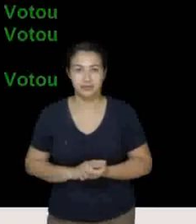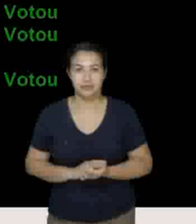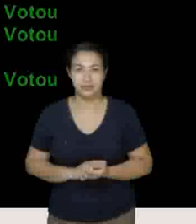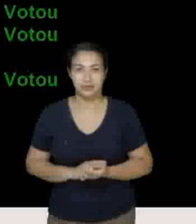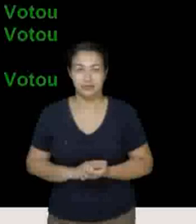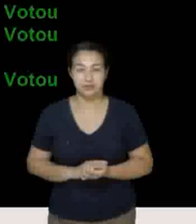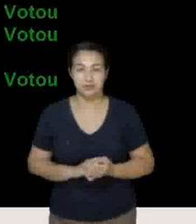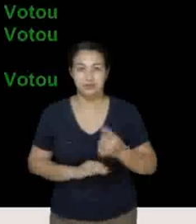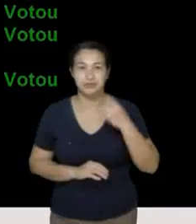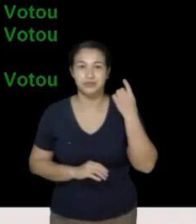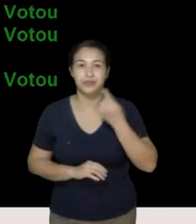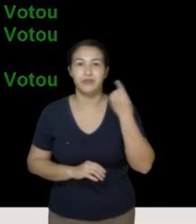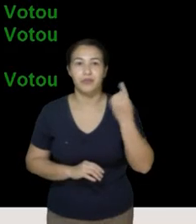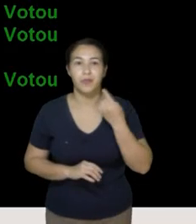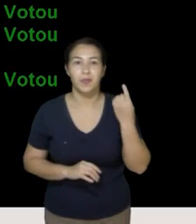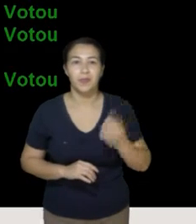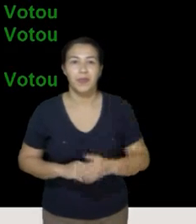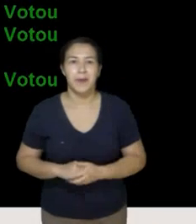Senhores deputados,